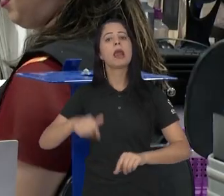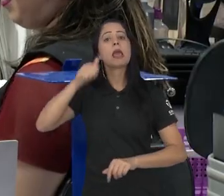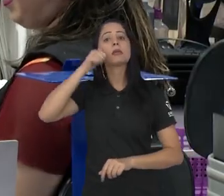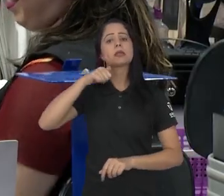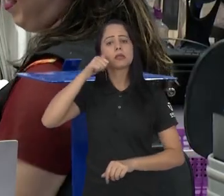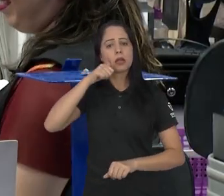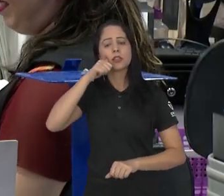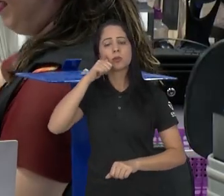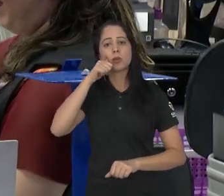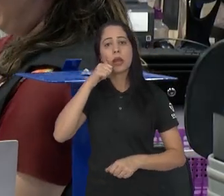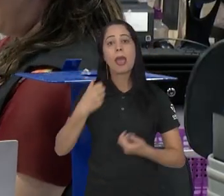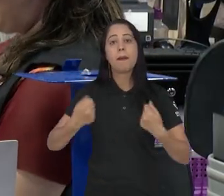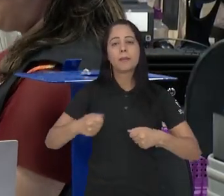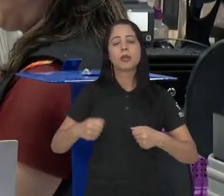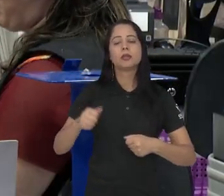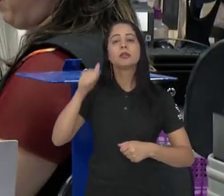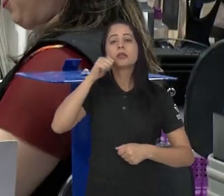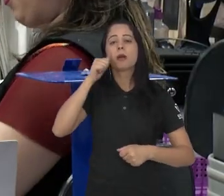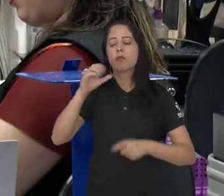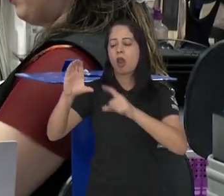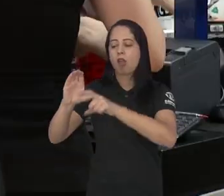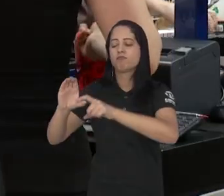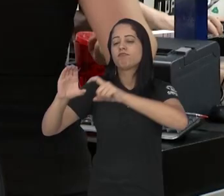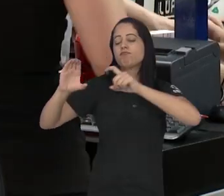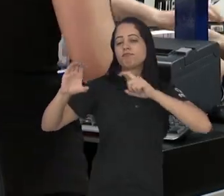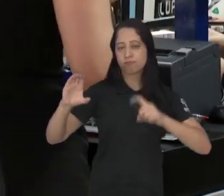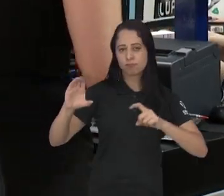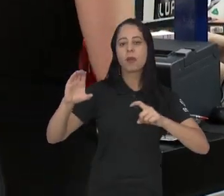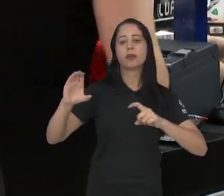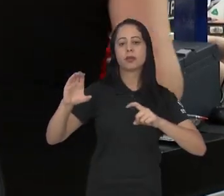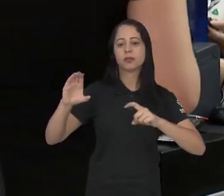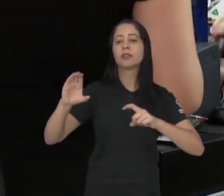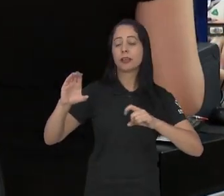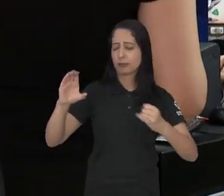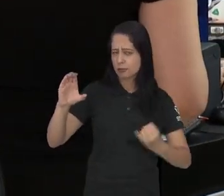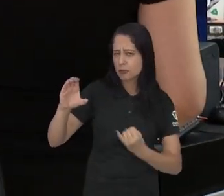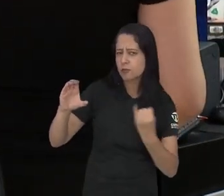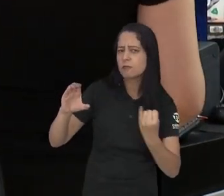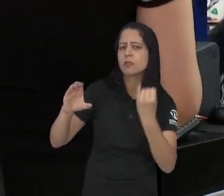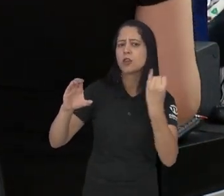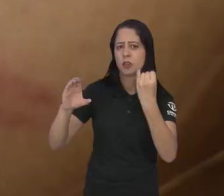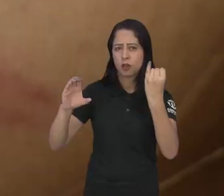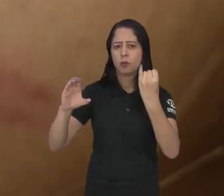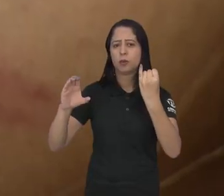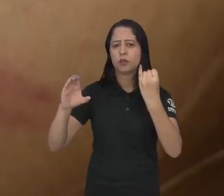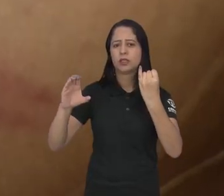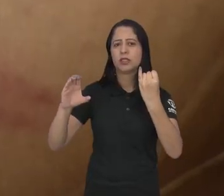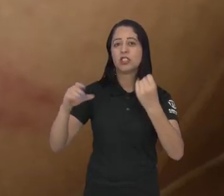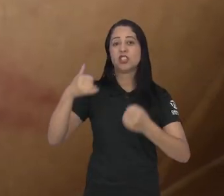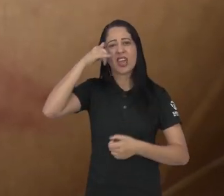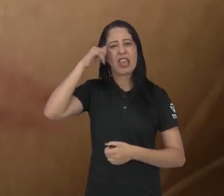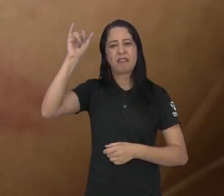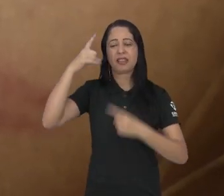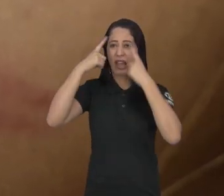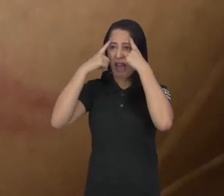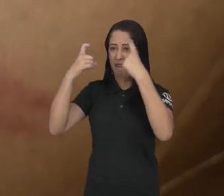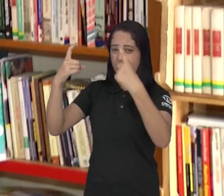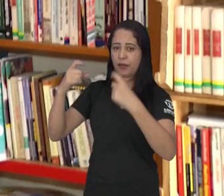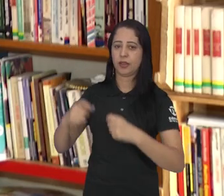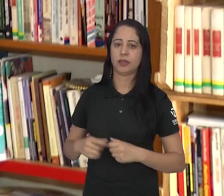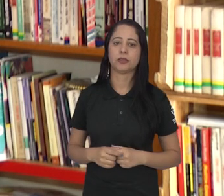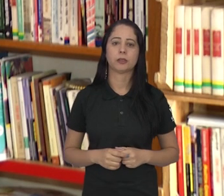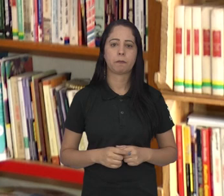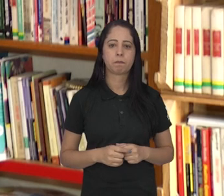reforça que a conquista da Independência profissional e patrimonial são cruciais para fuga de um ambiente violento